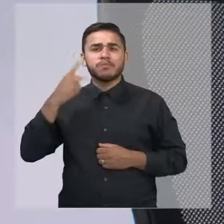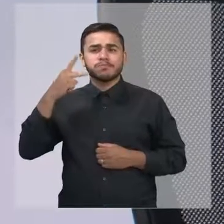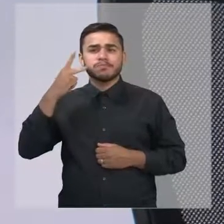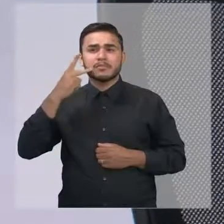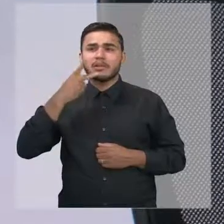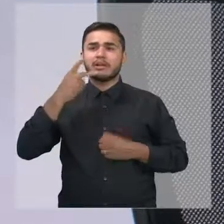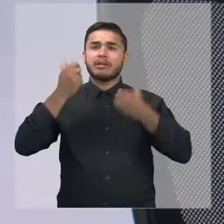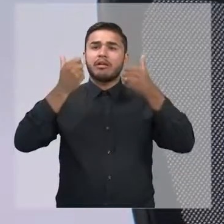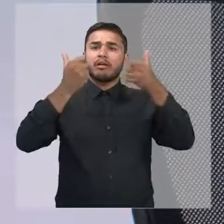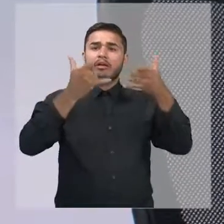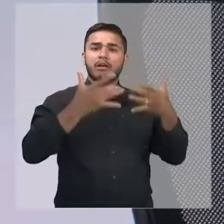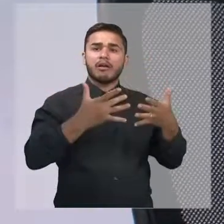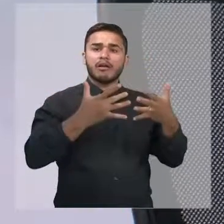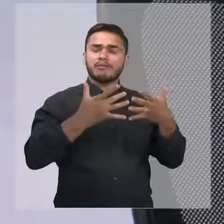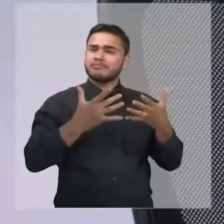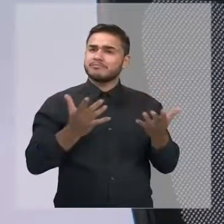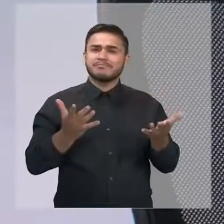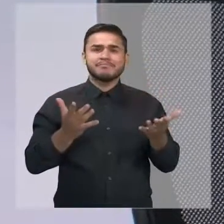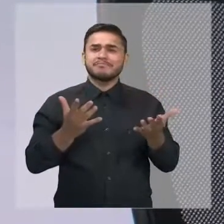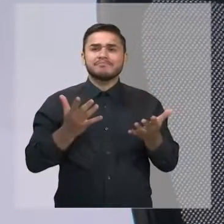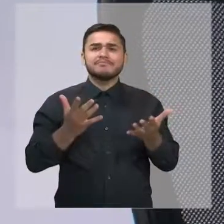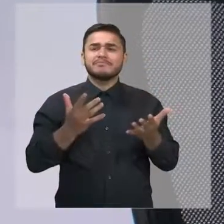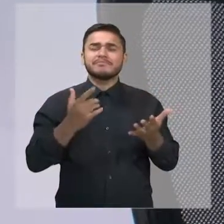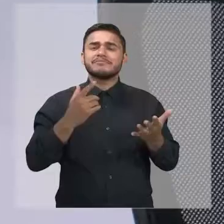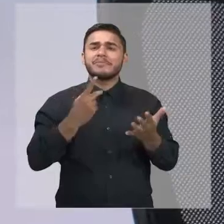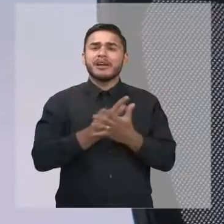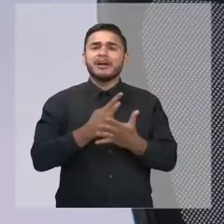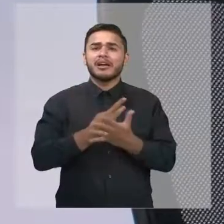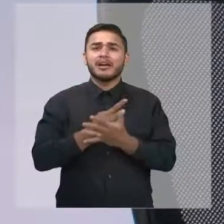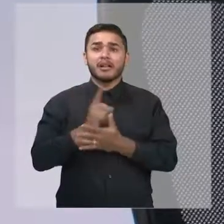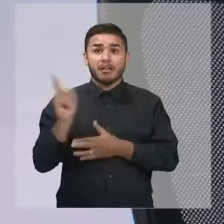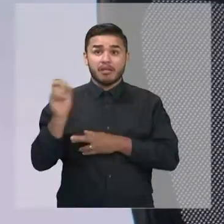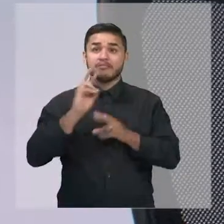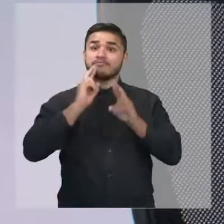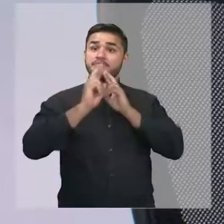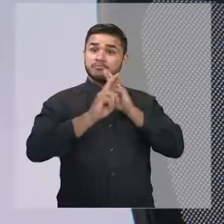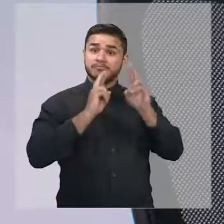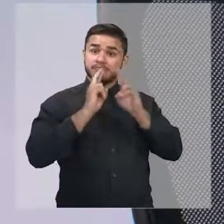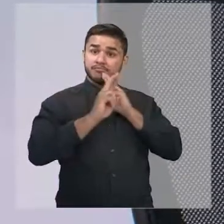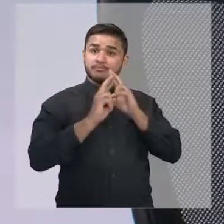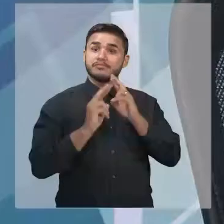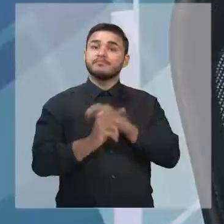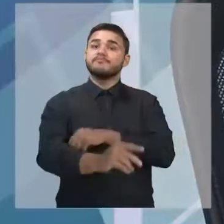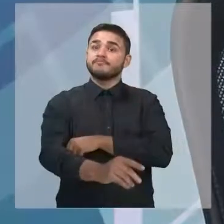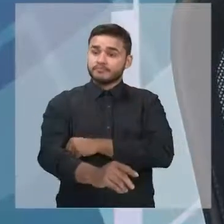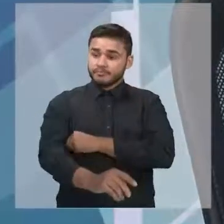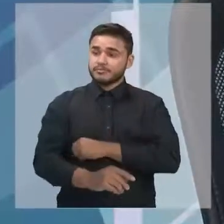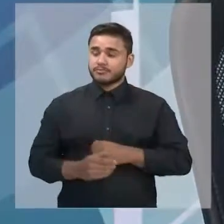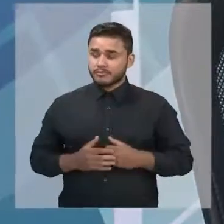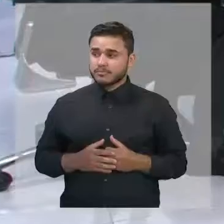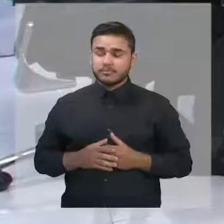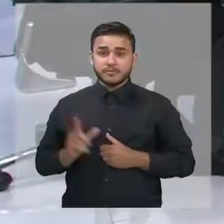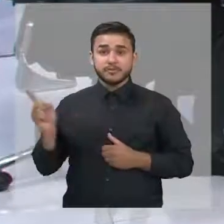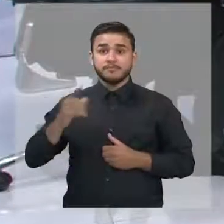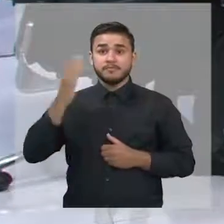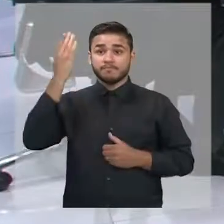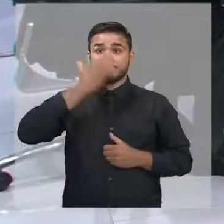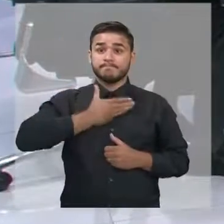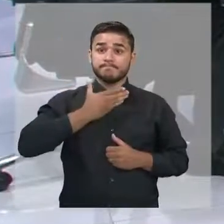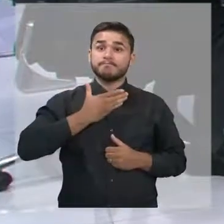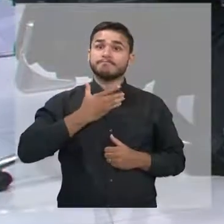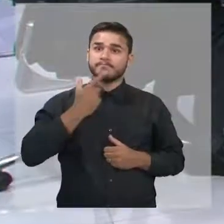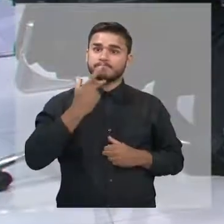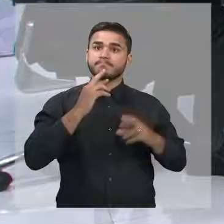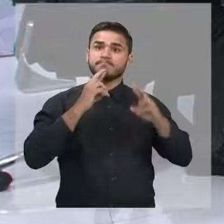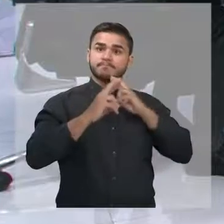tentando esclarecimento. Então agora ele tem, quer dizer, mesmo considerando que ele está fora da realidade, ele agora está diante da própria realidade, né? Quando ele tem que se explicar e